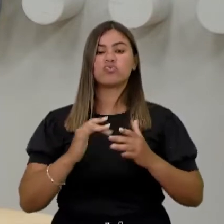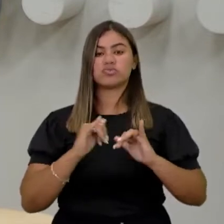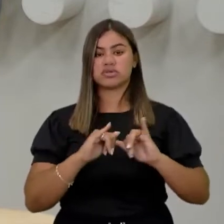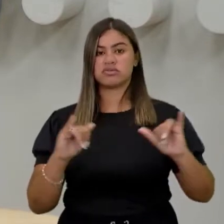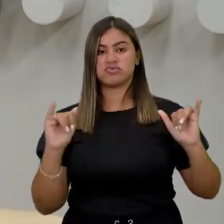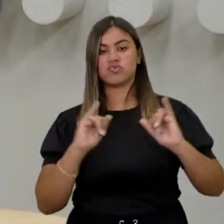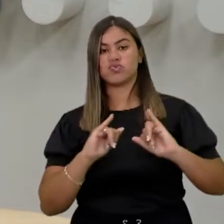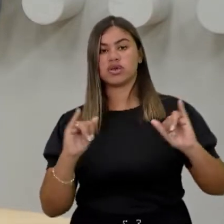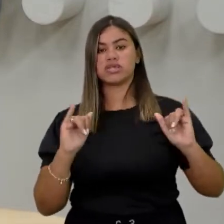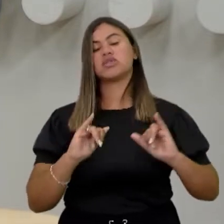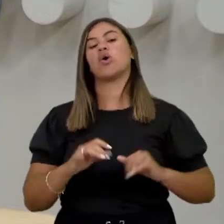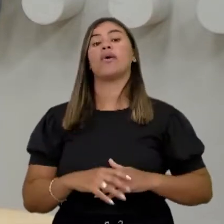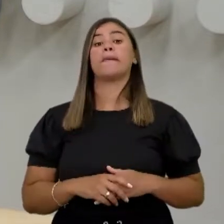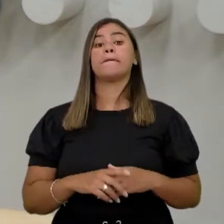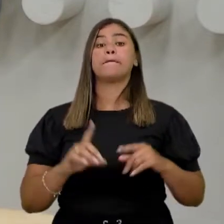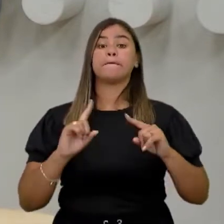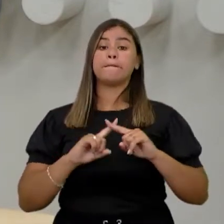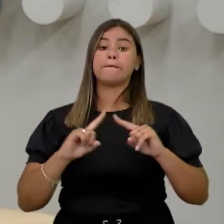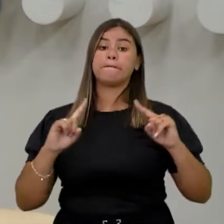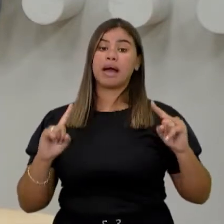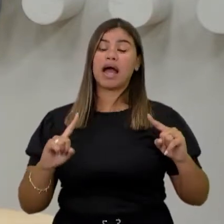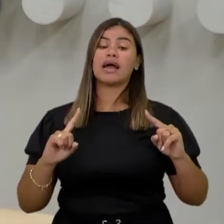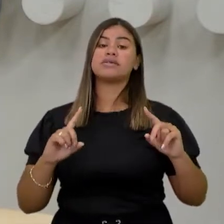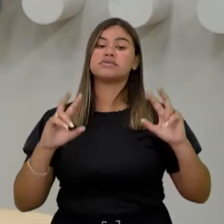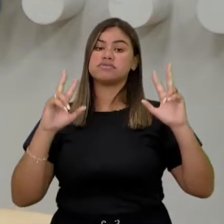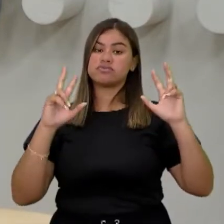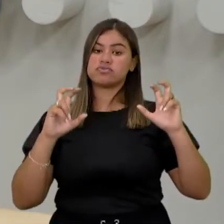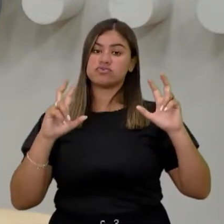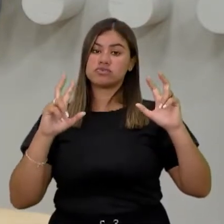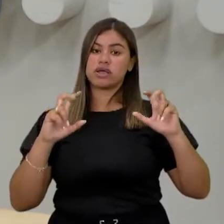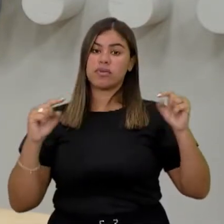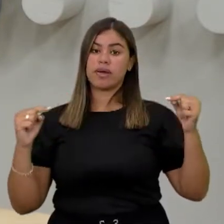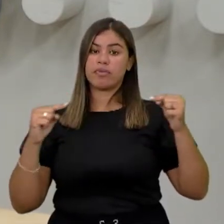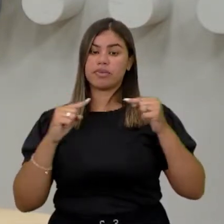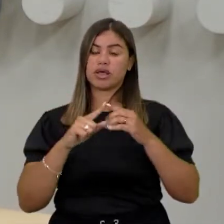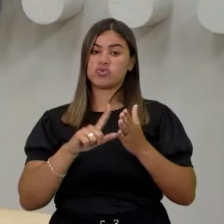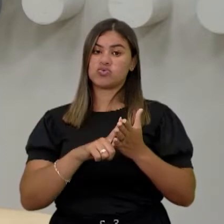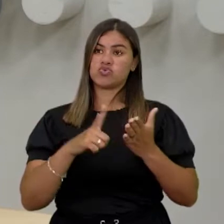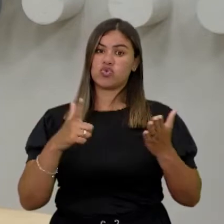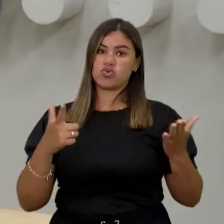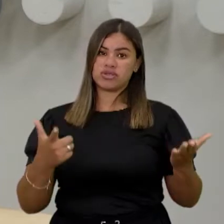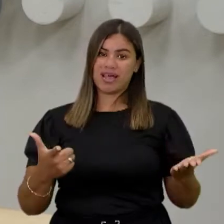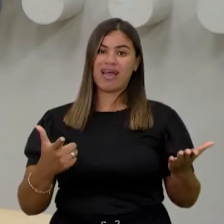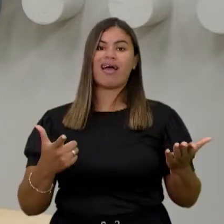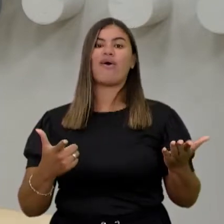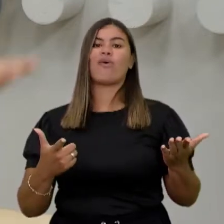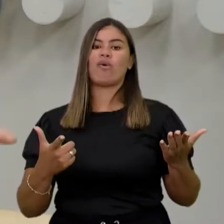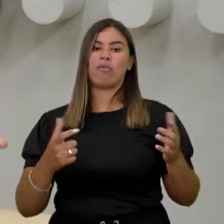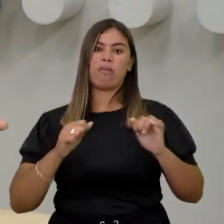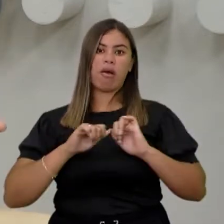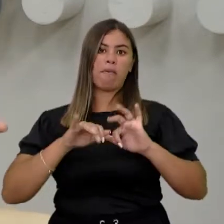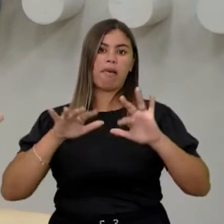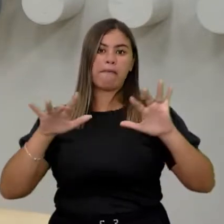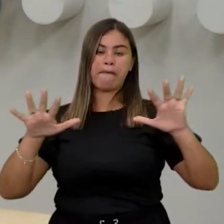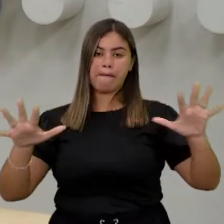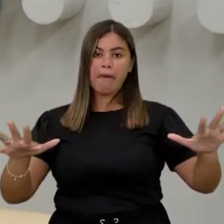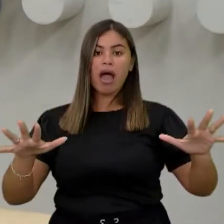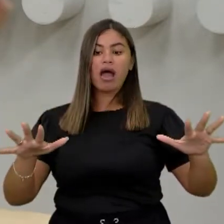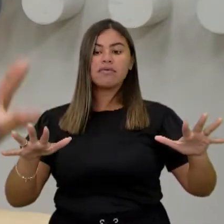Exato. Só que para um assunto desse, né, uma pauta dessa, chegar até um jornal aí que tenha um grande